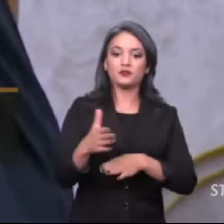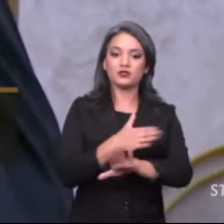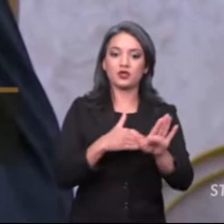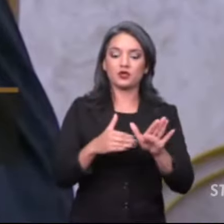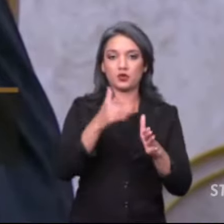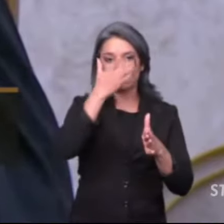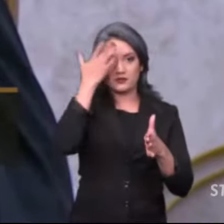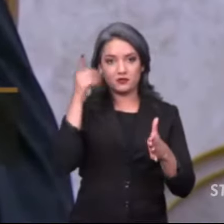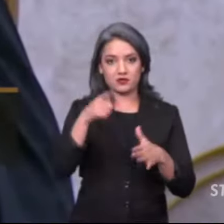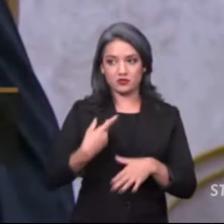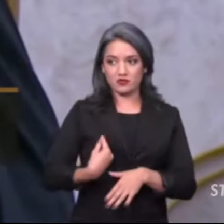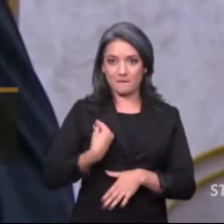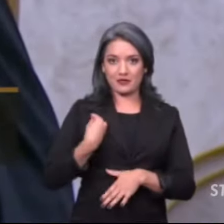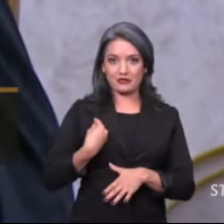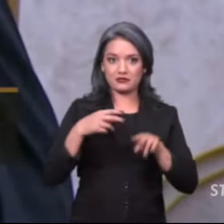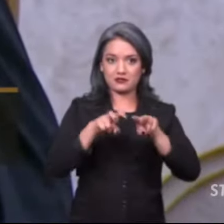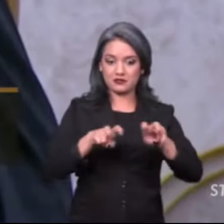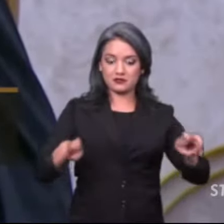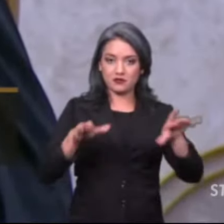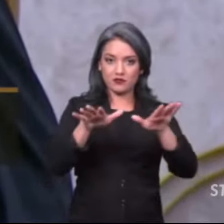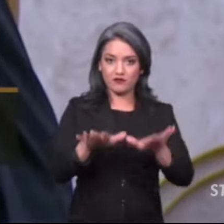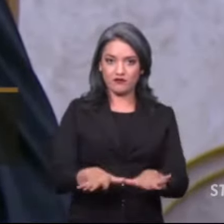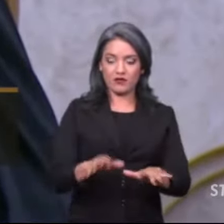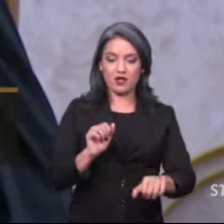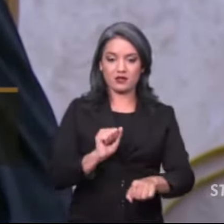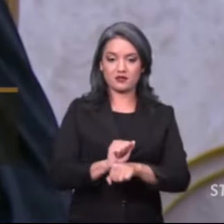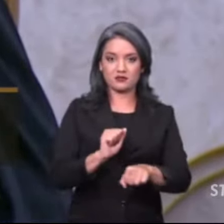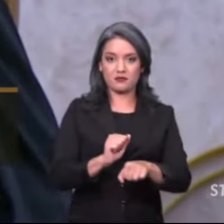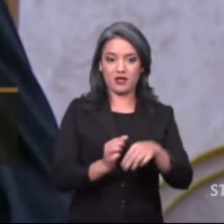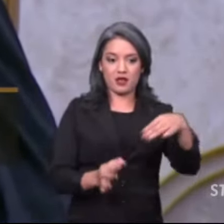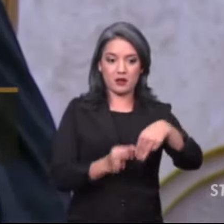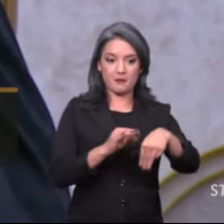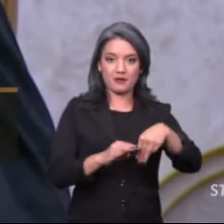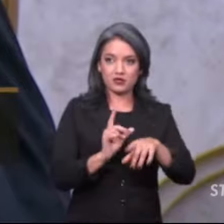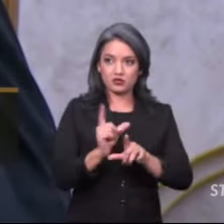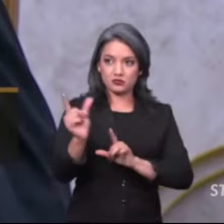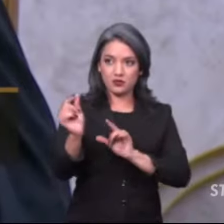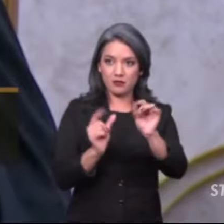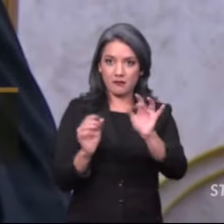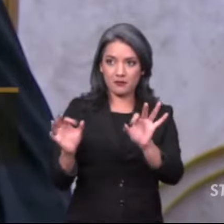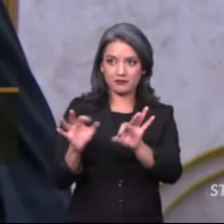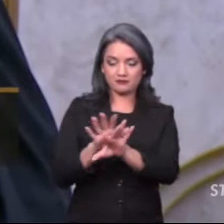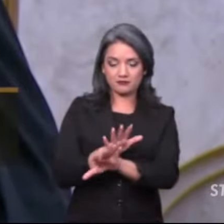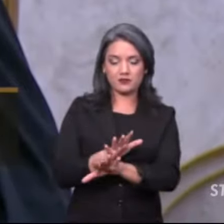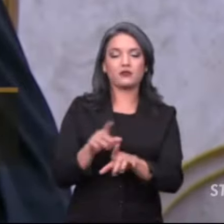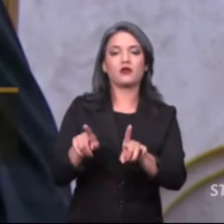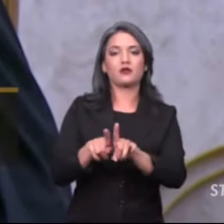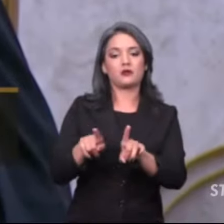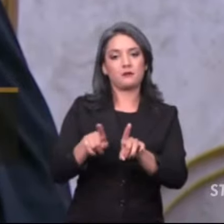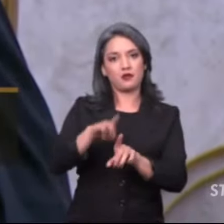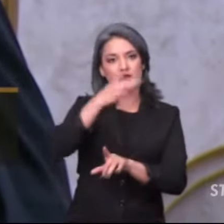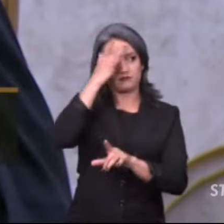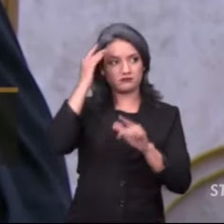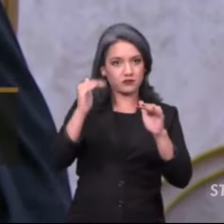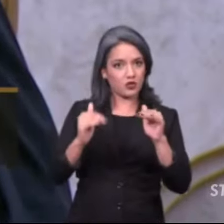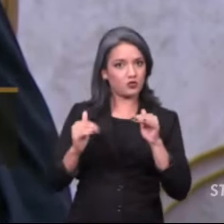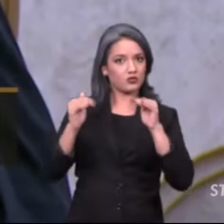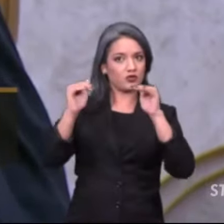que permaneçam em seus lugares até a saída dos ministros e das demais autoridades que compõem